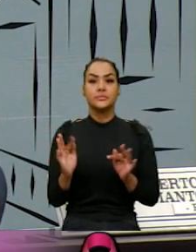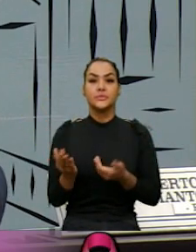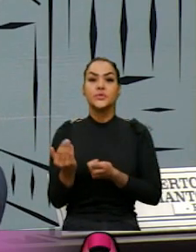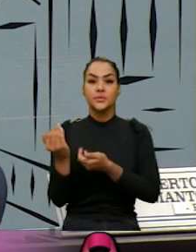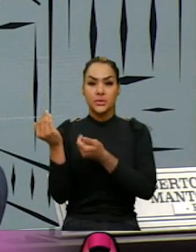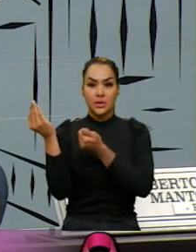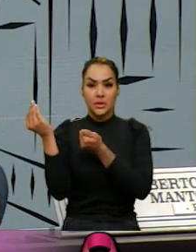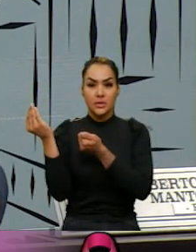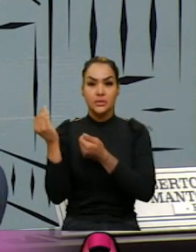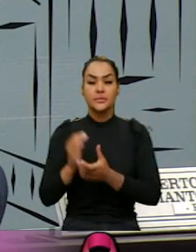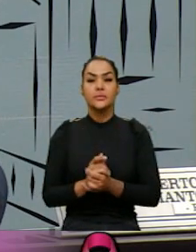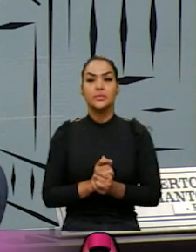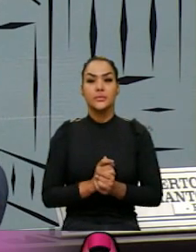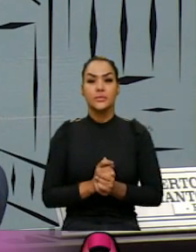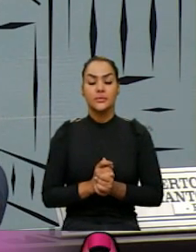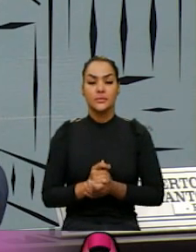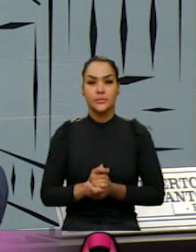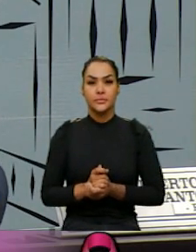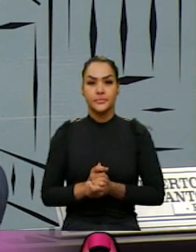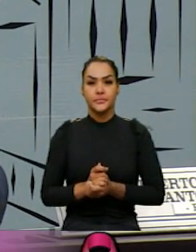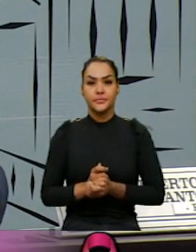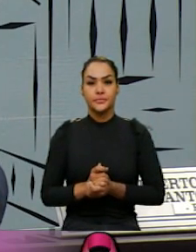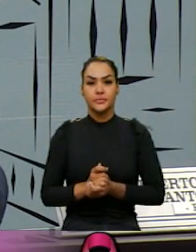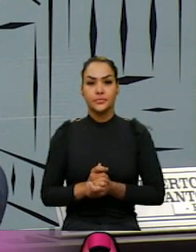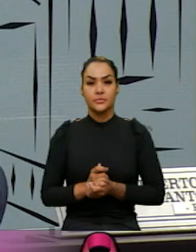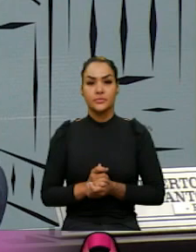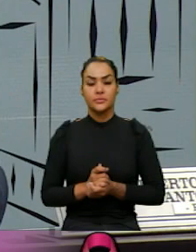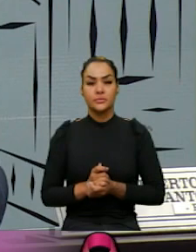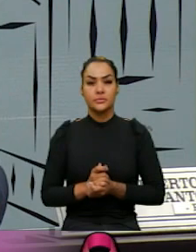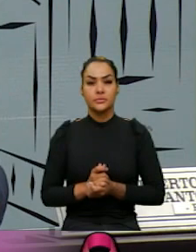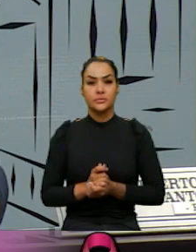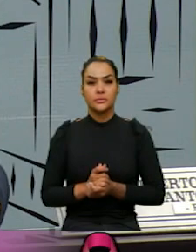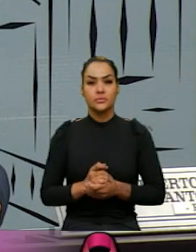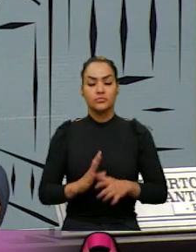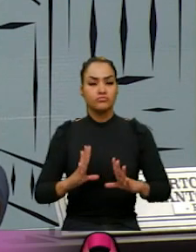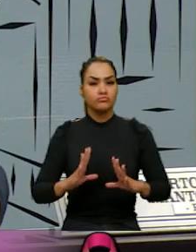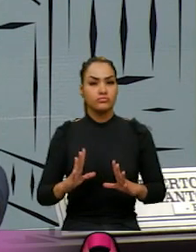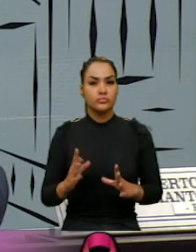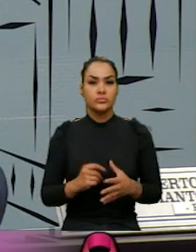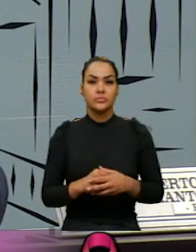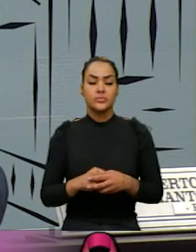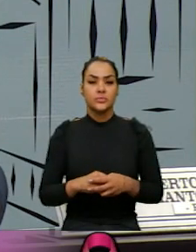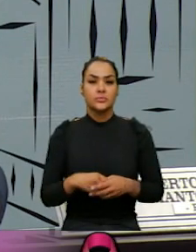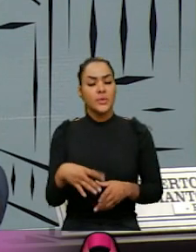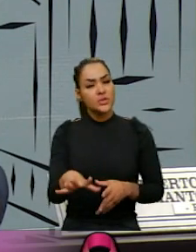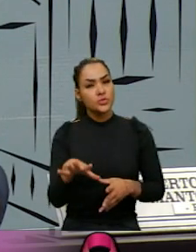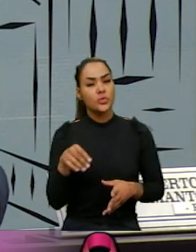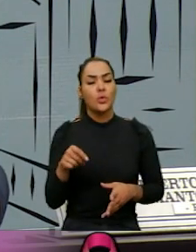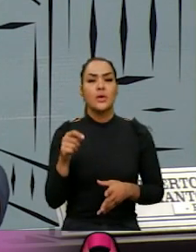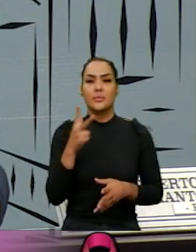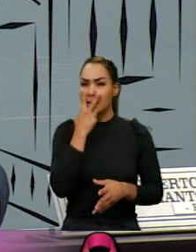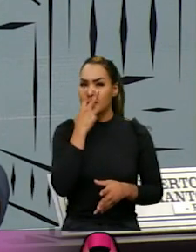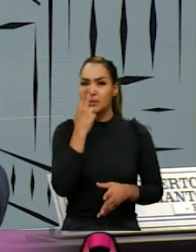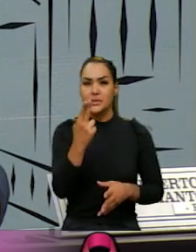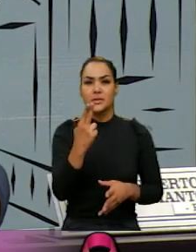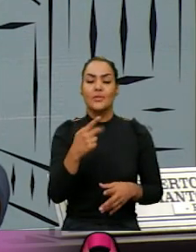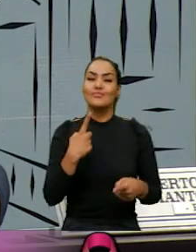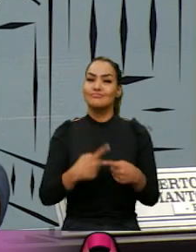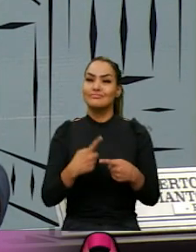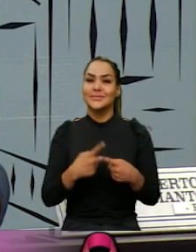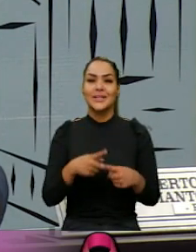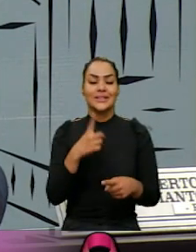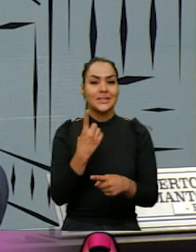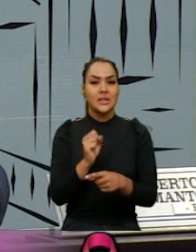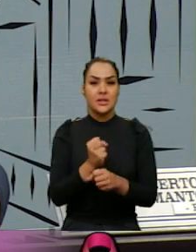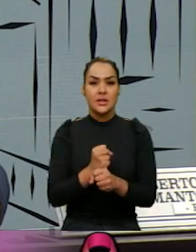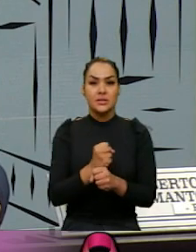homenagear uma atitude como essa, né? Há 10 anos, né, o casal José Carlos e